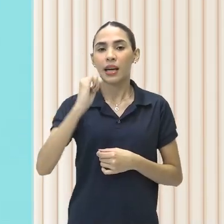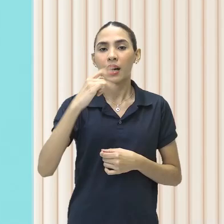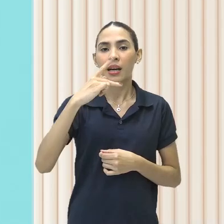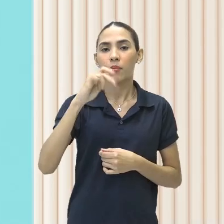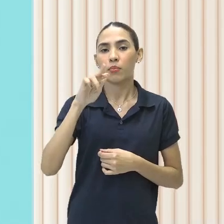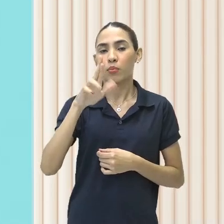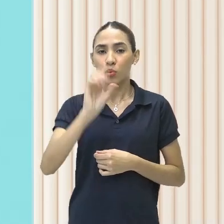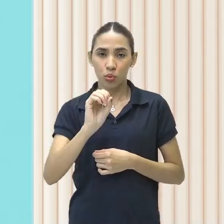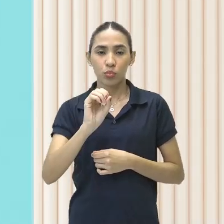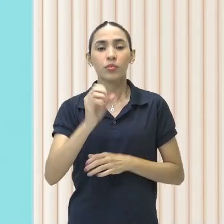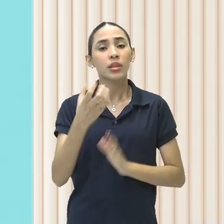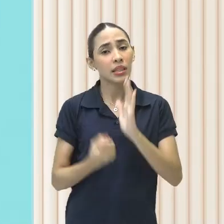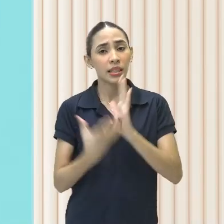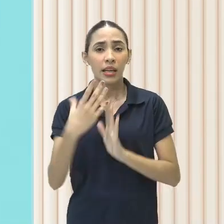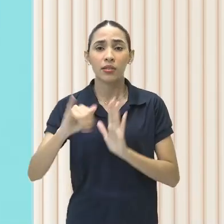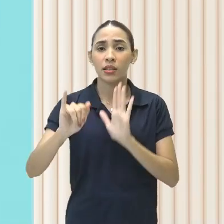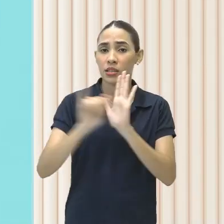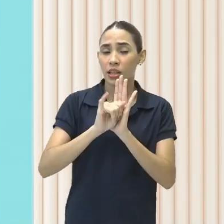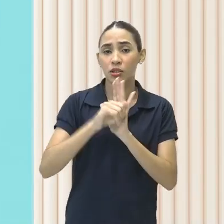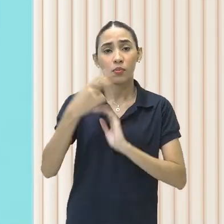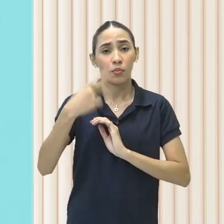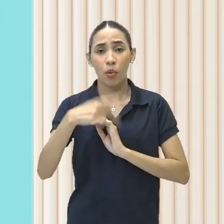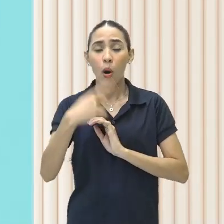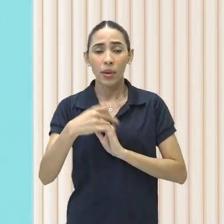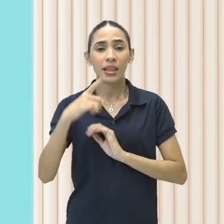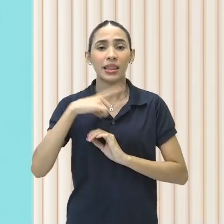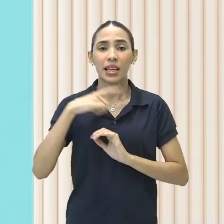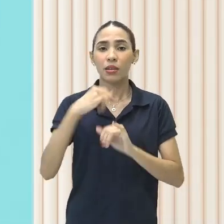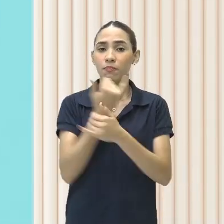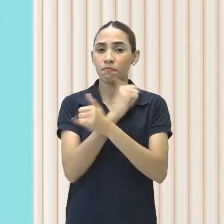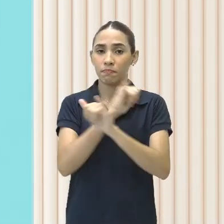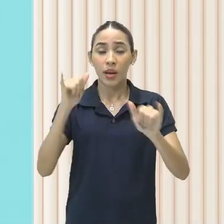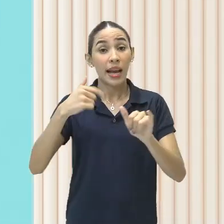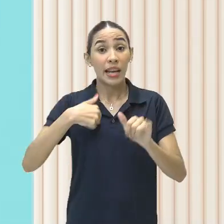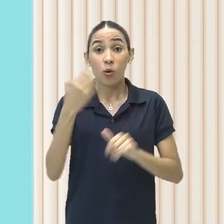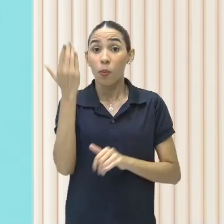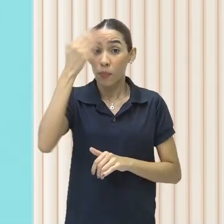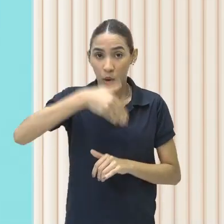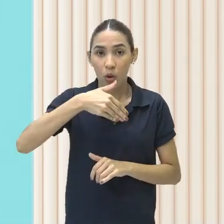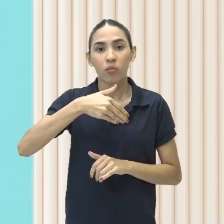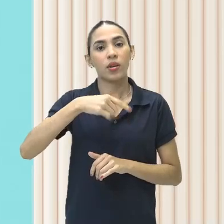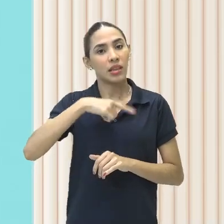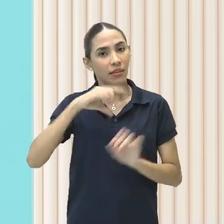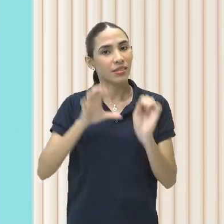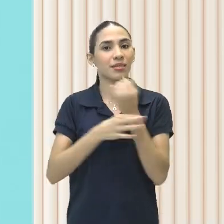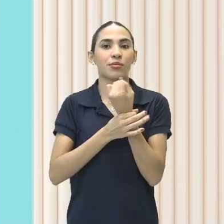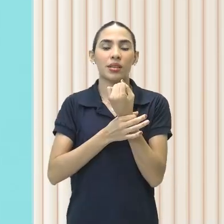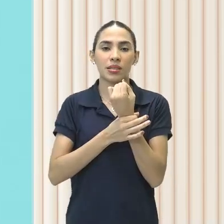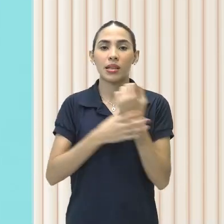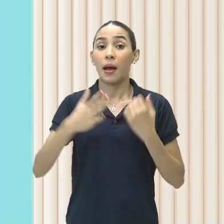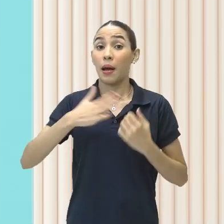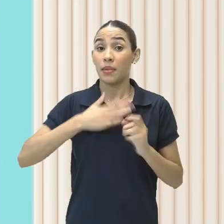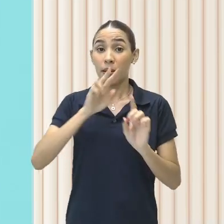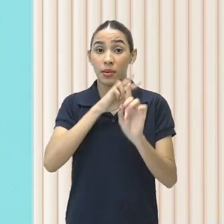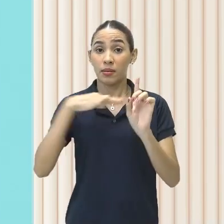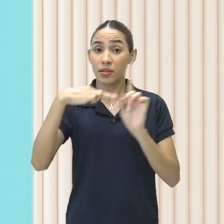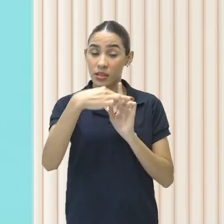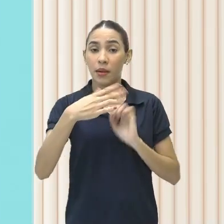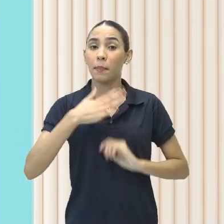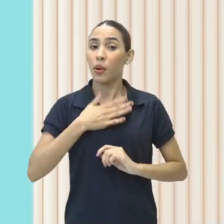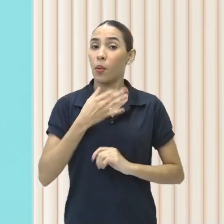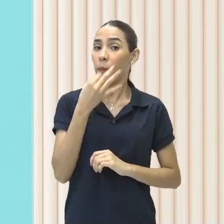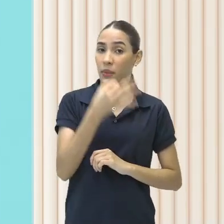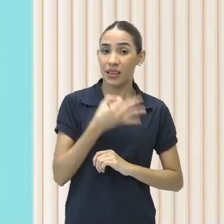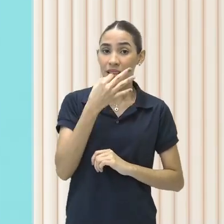própria com o intermédio da mídia, né? Então, eu provei ali, através de argumentos, que o meu ponto de vista, a minha